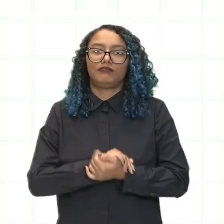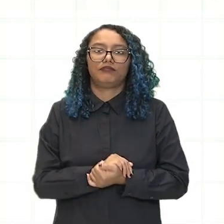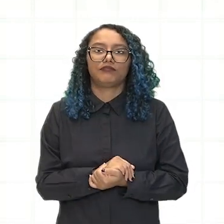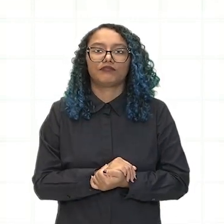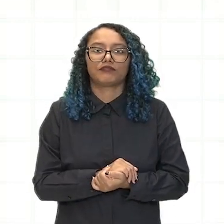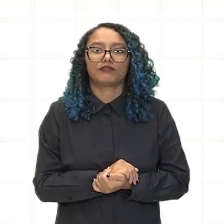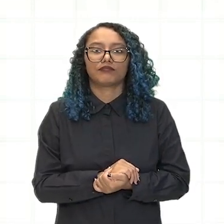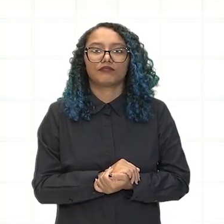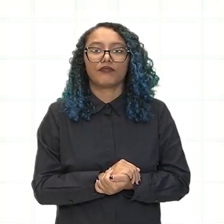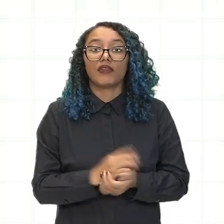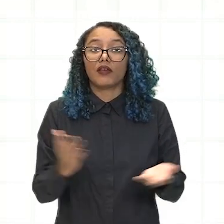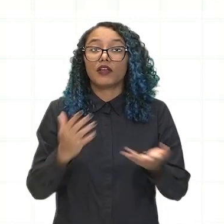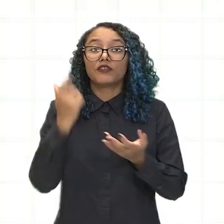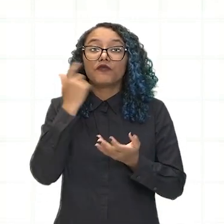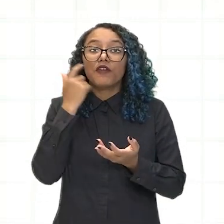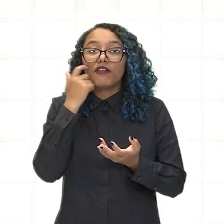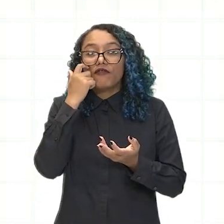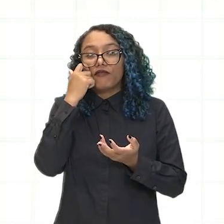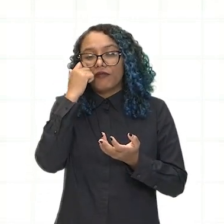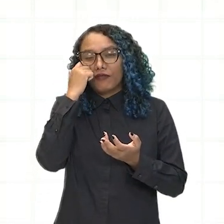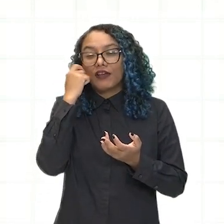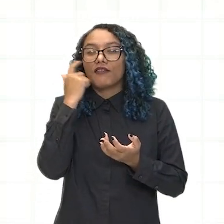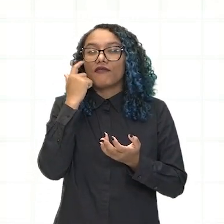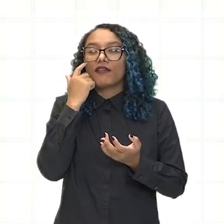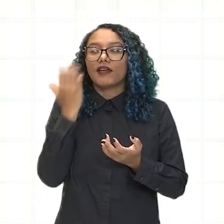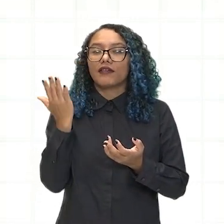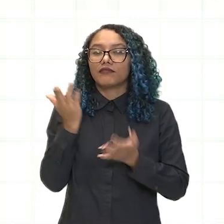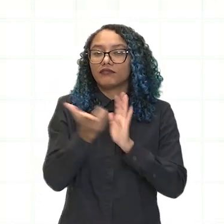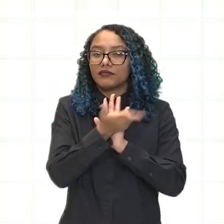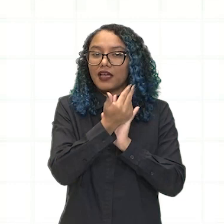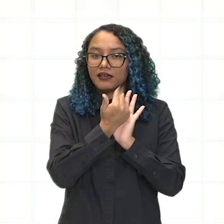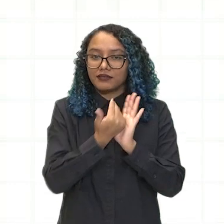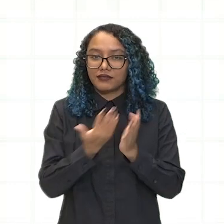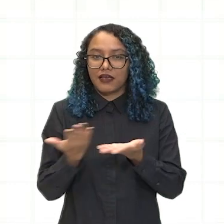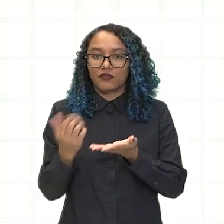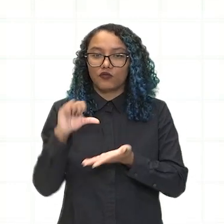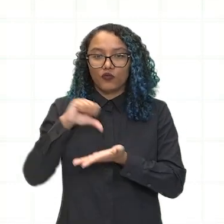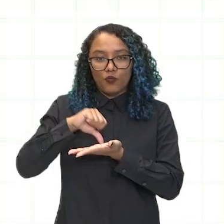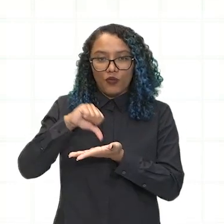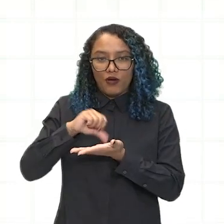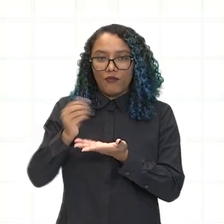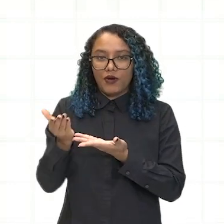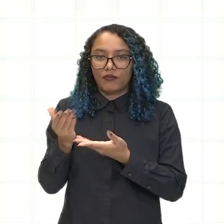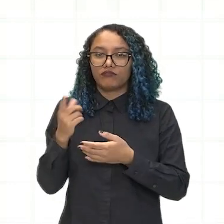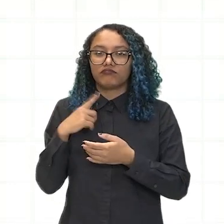aqui reconhecer essas três zonas que estão aí